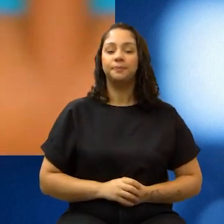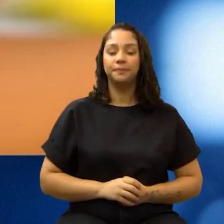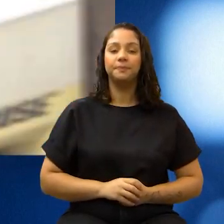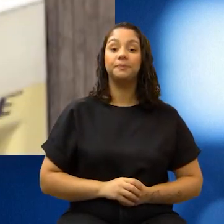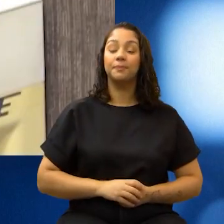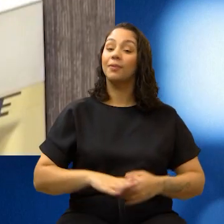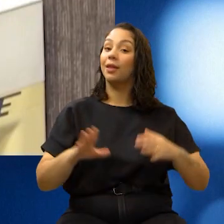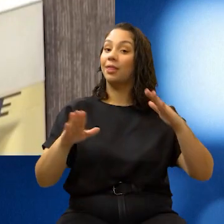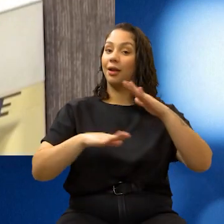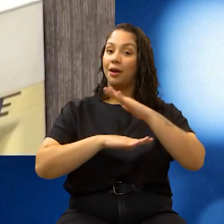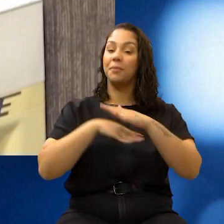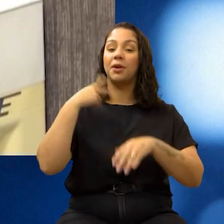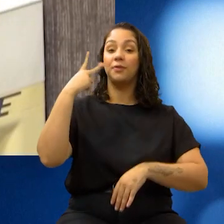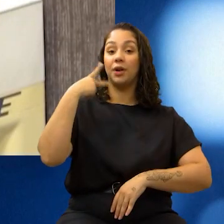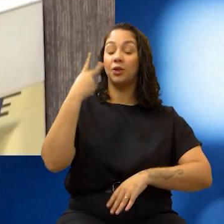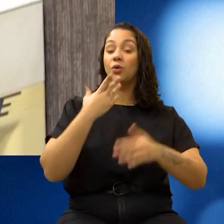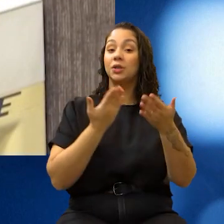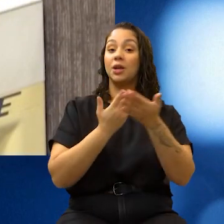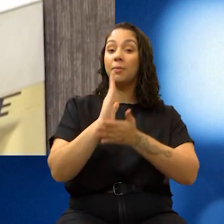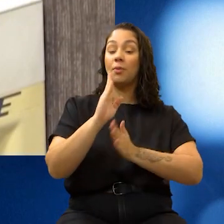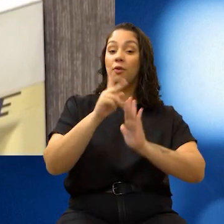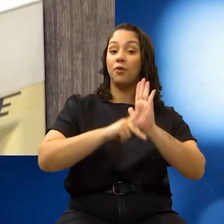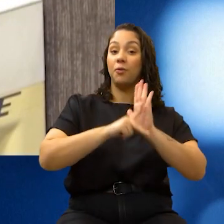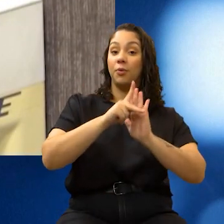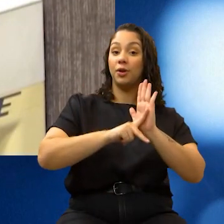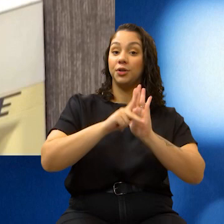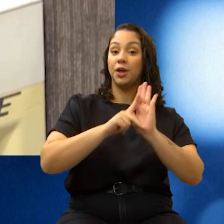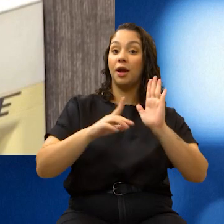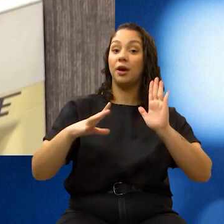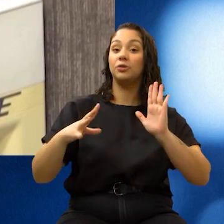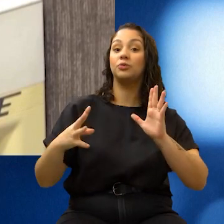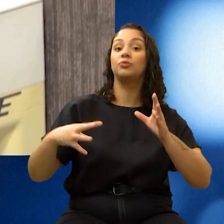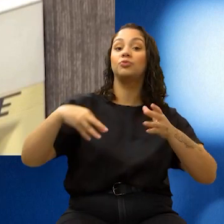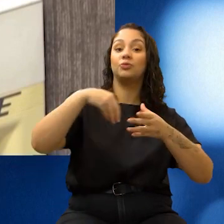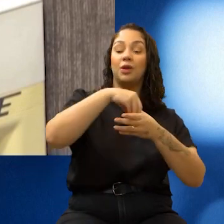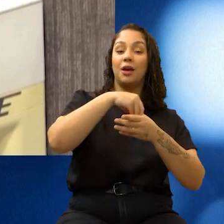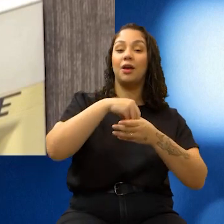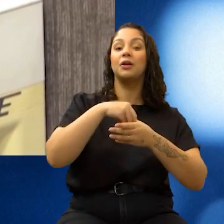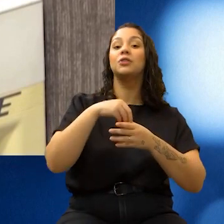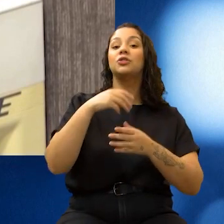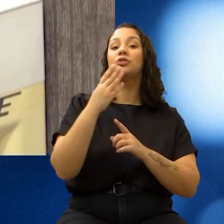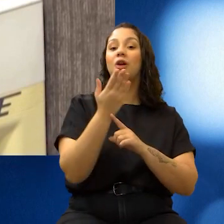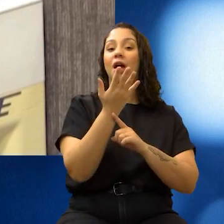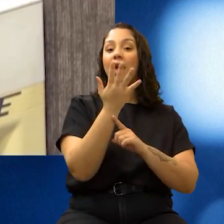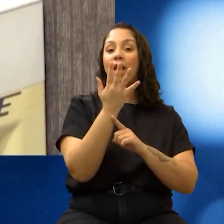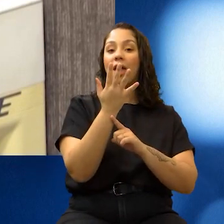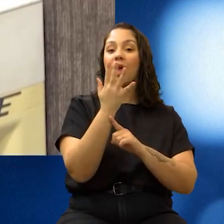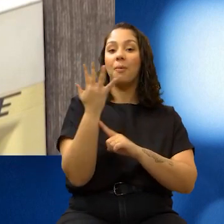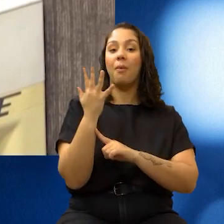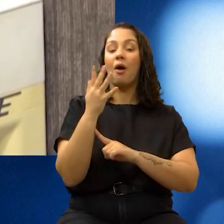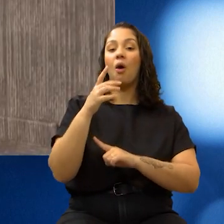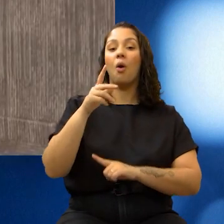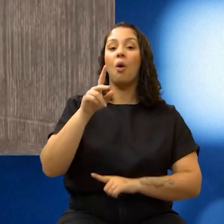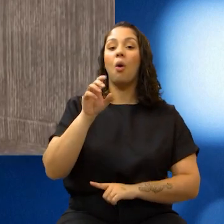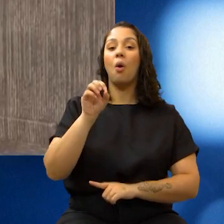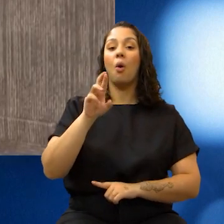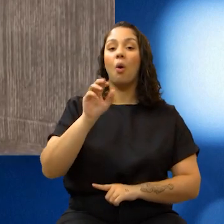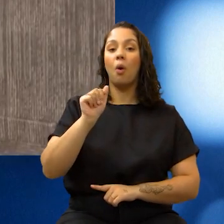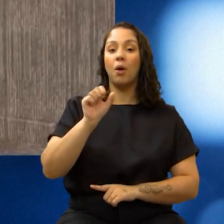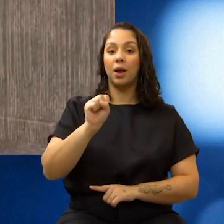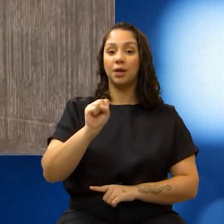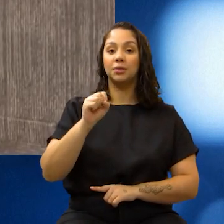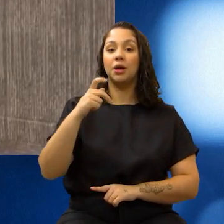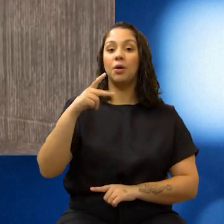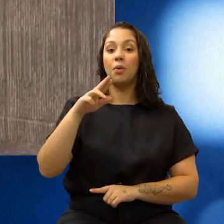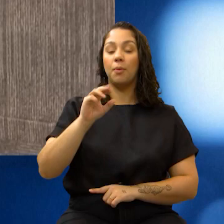origem. Na Câmara, vereadores aprovam projetos da inclusão da Hora Pronobis no cardápio escolar e de